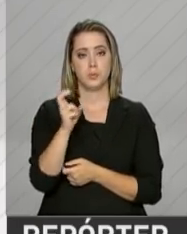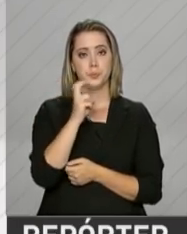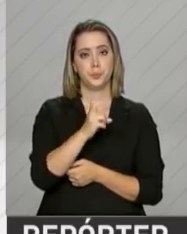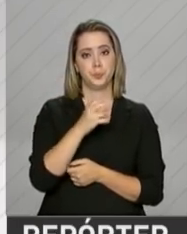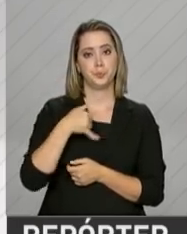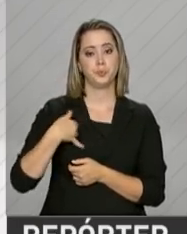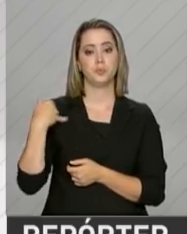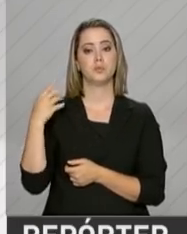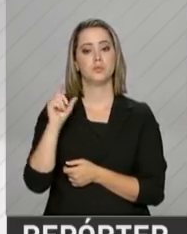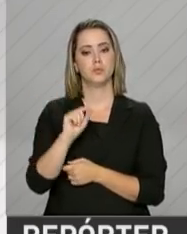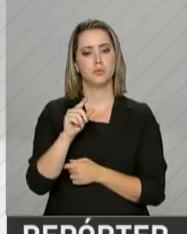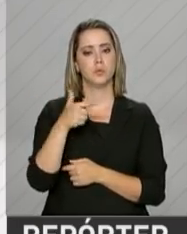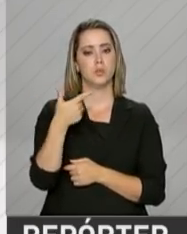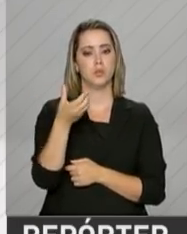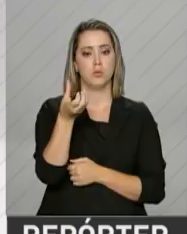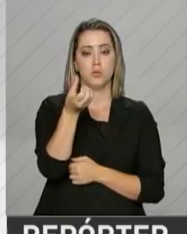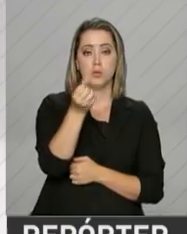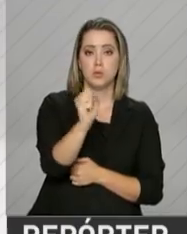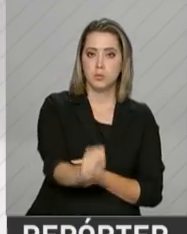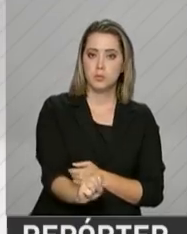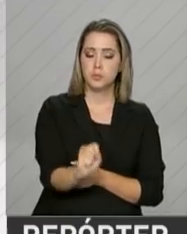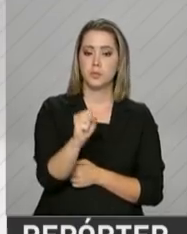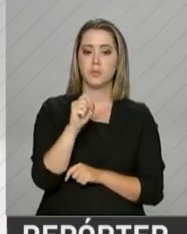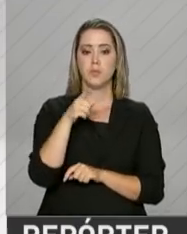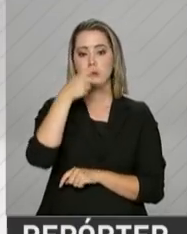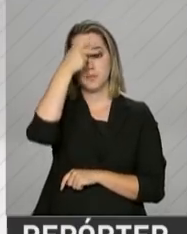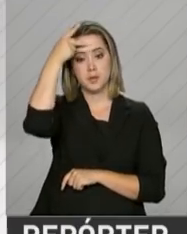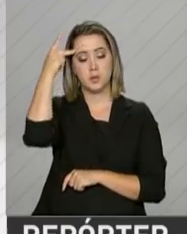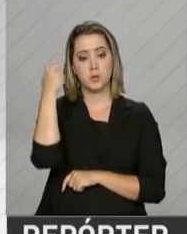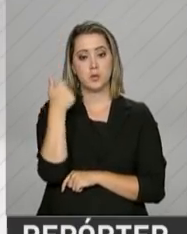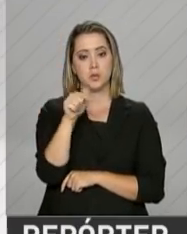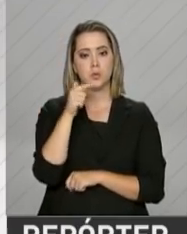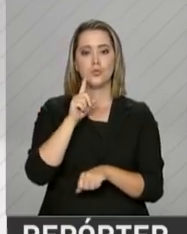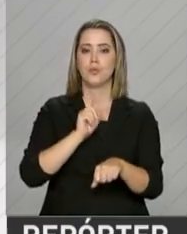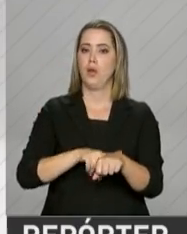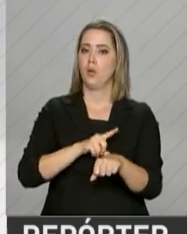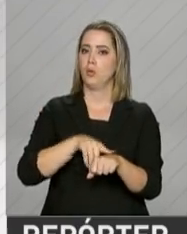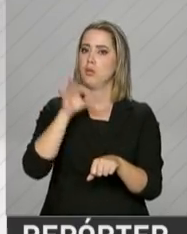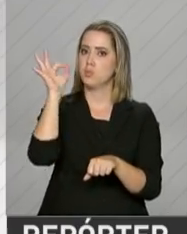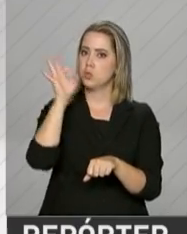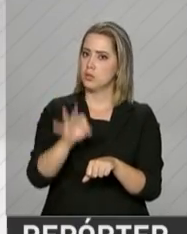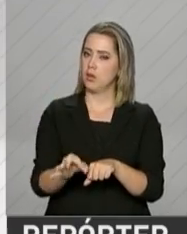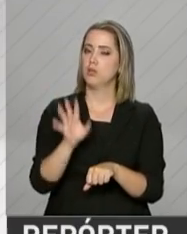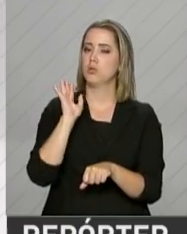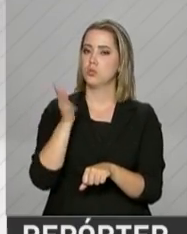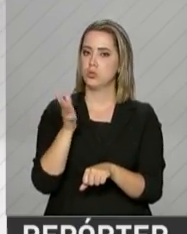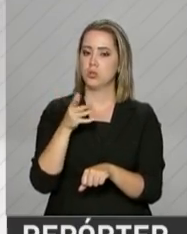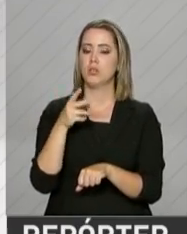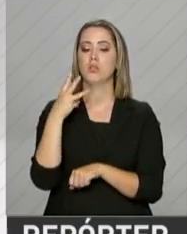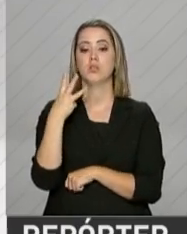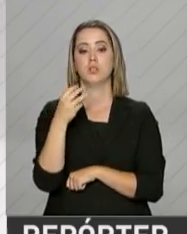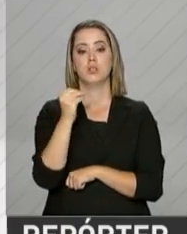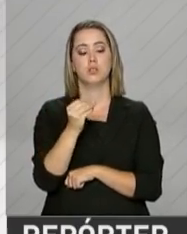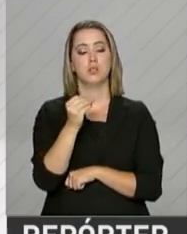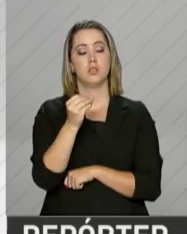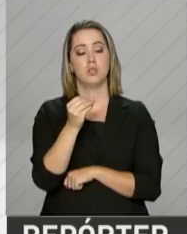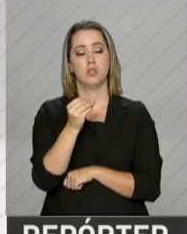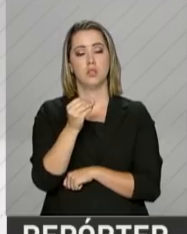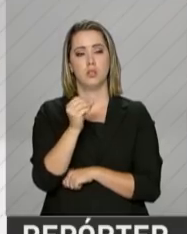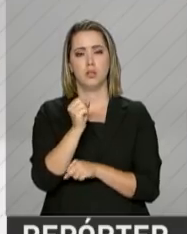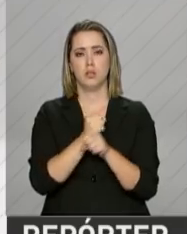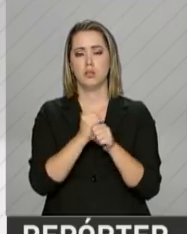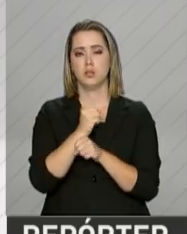55 anos em 2018 Quem não tiver o tempo de contribuição completo que é de 30 anos para mulheres